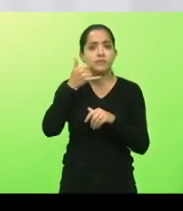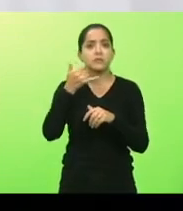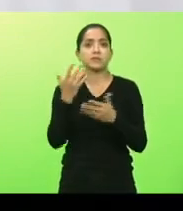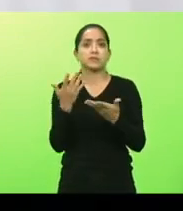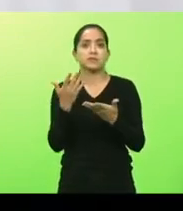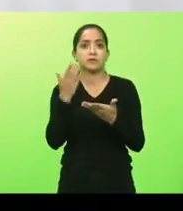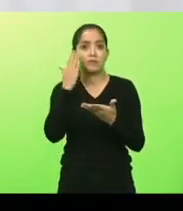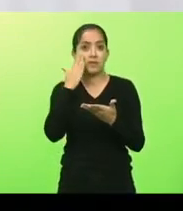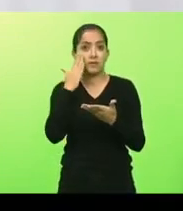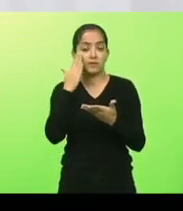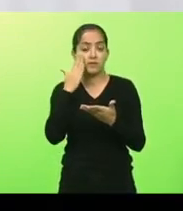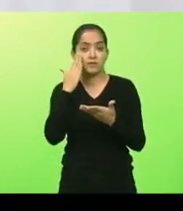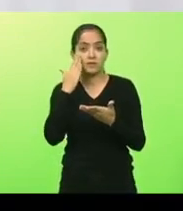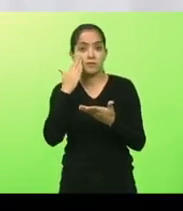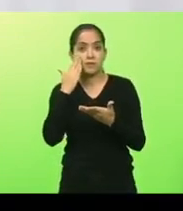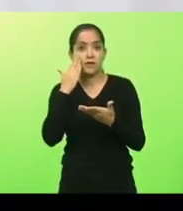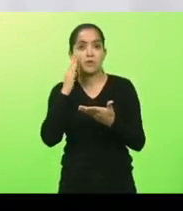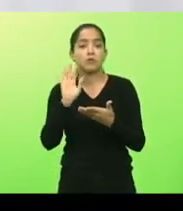feito aí